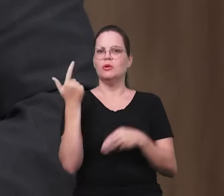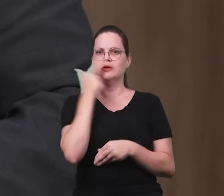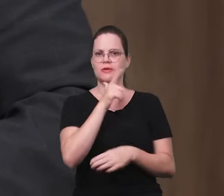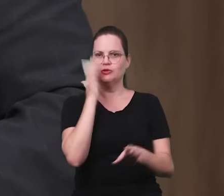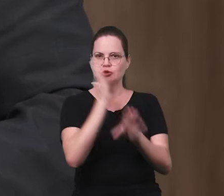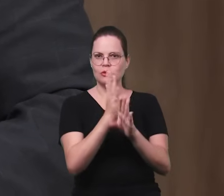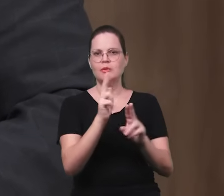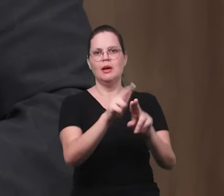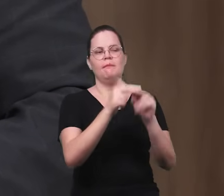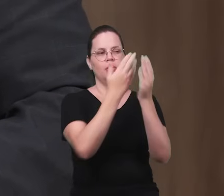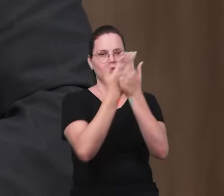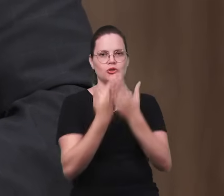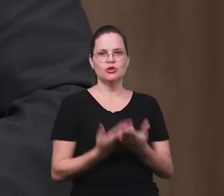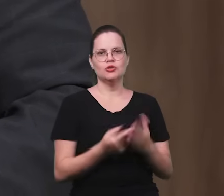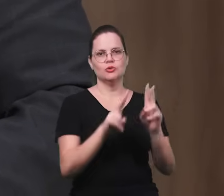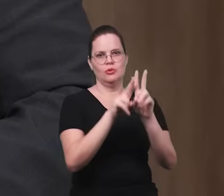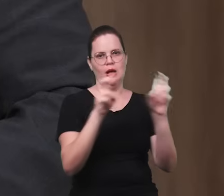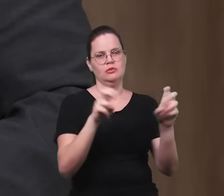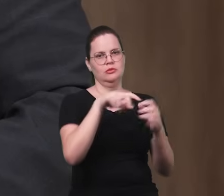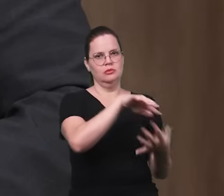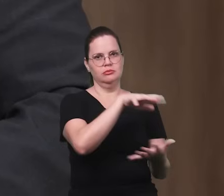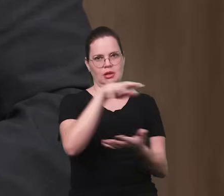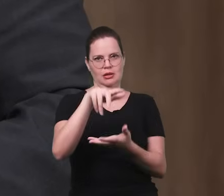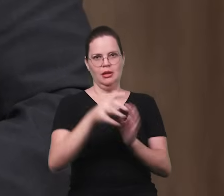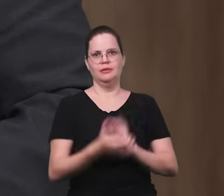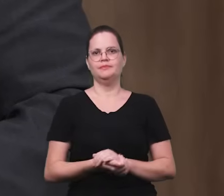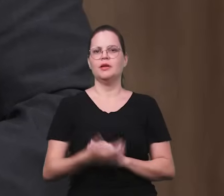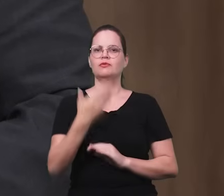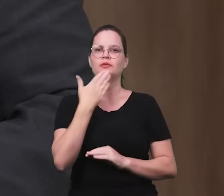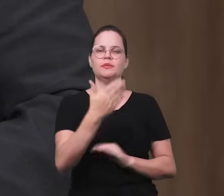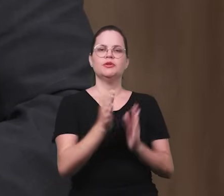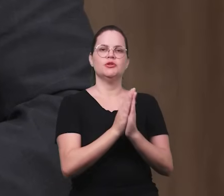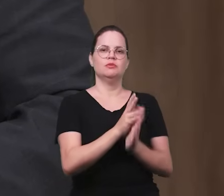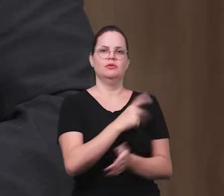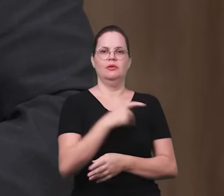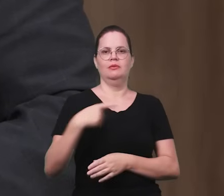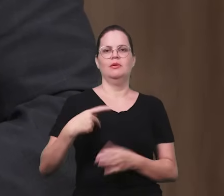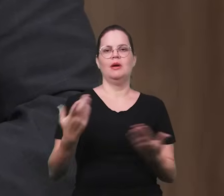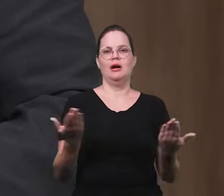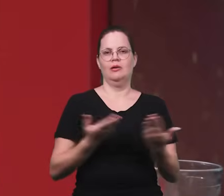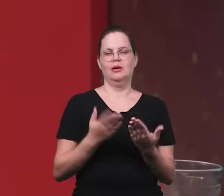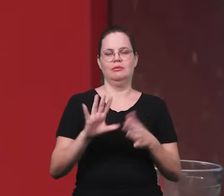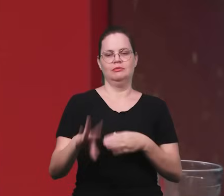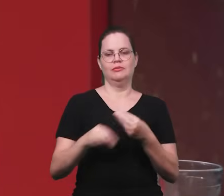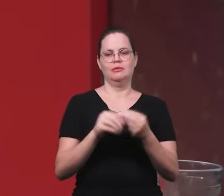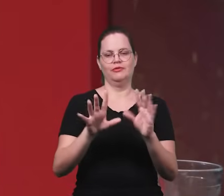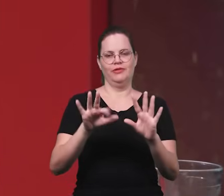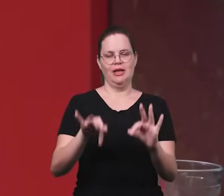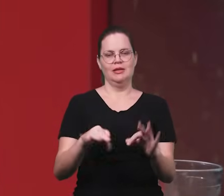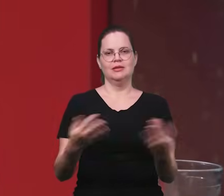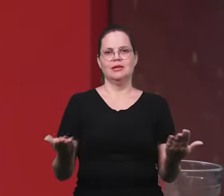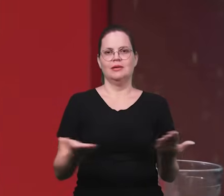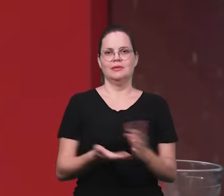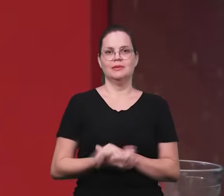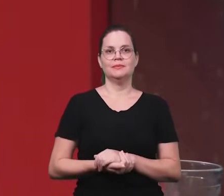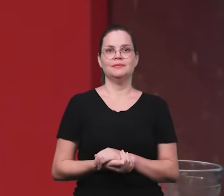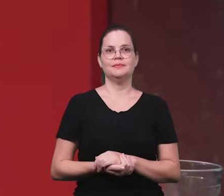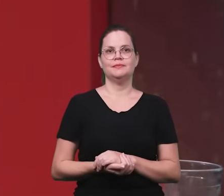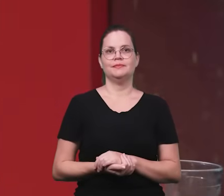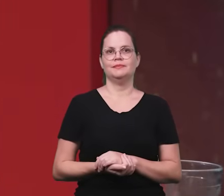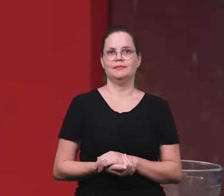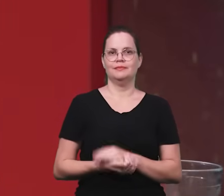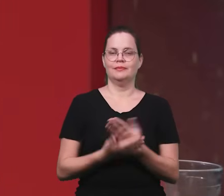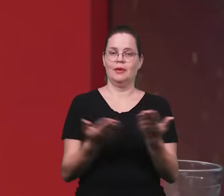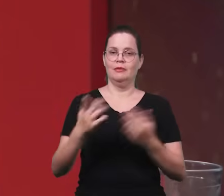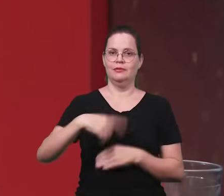fizesse as considerações finais, para que nós encerrássemos esse programa que tem sido uma benção, né? Meus irmãos, aqueles que estão